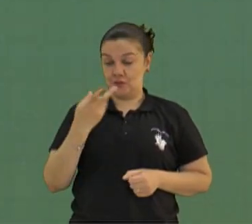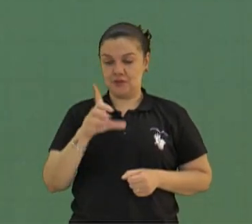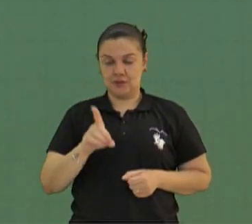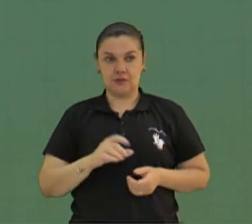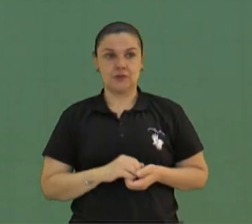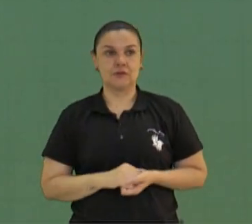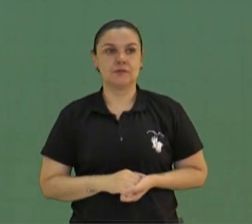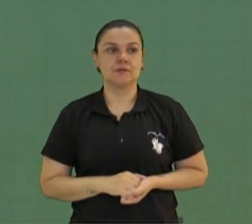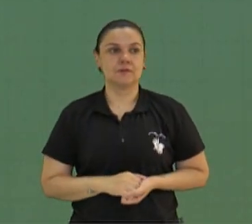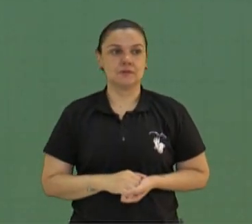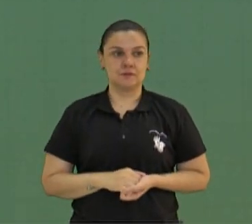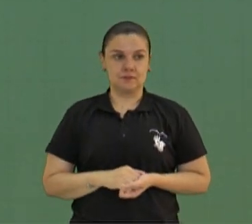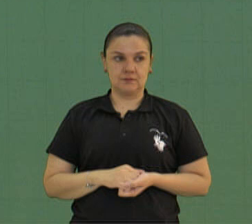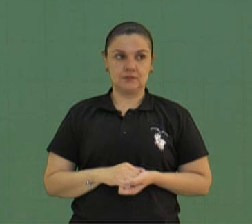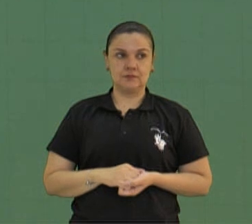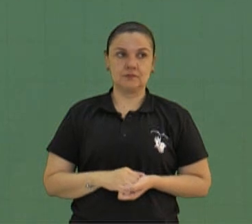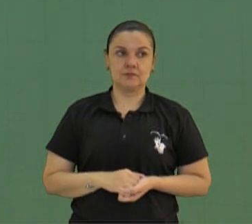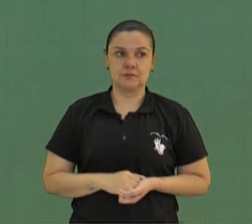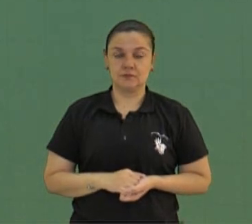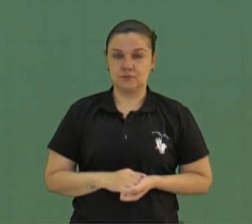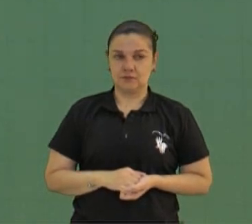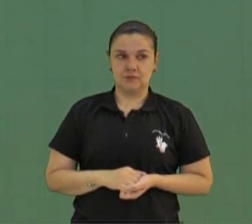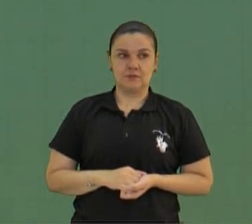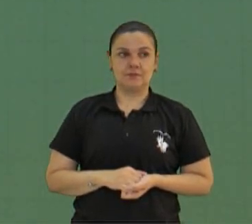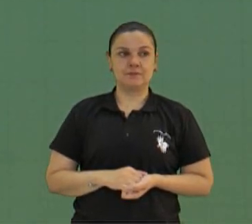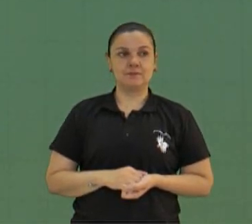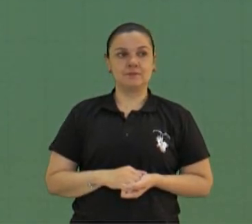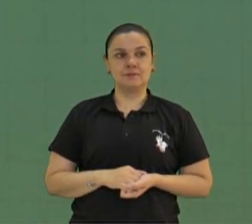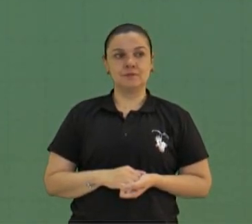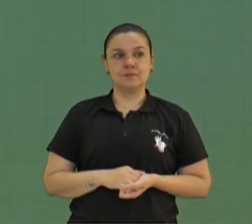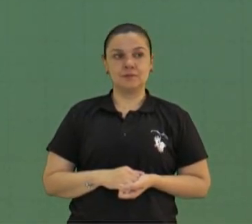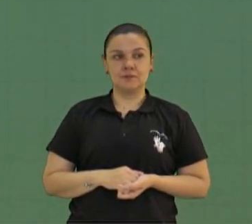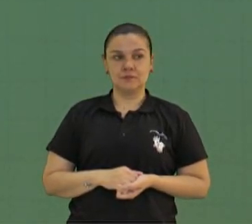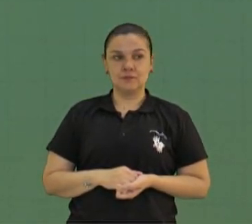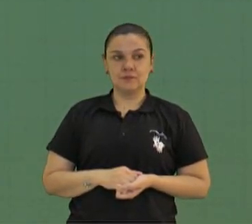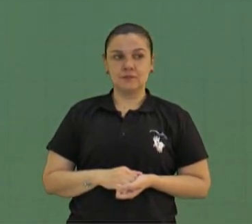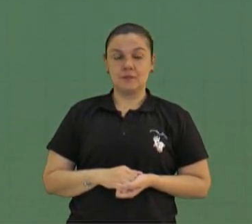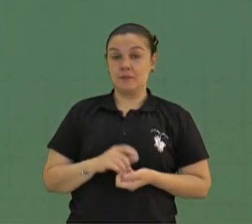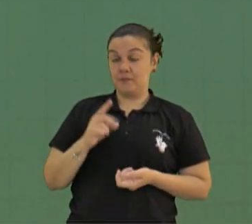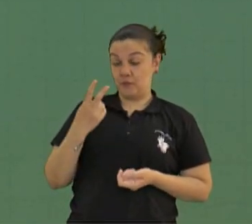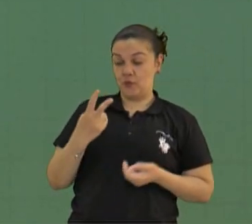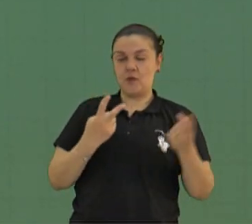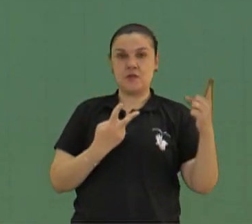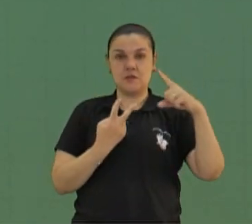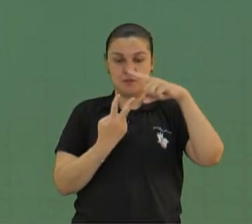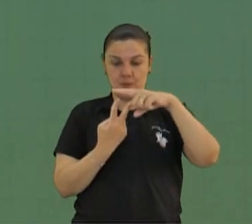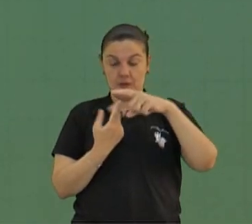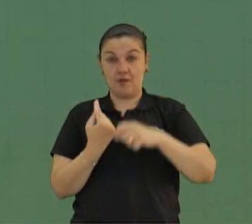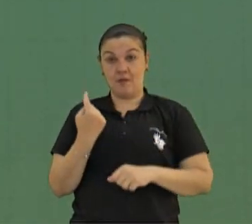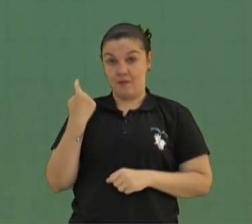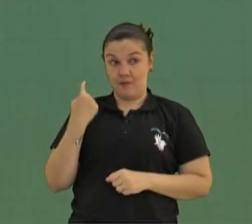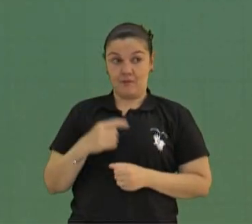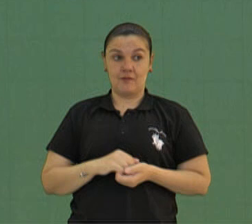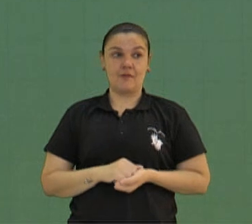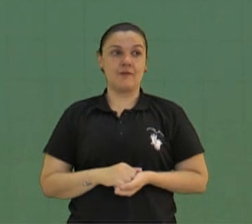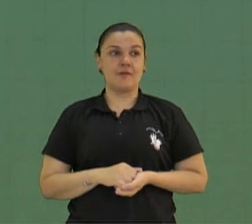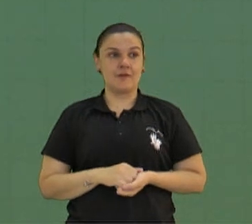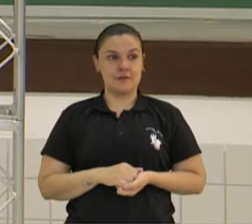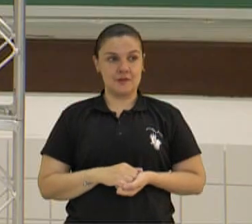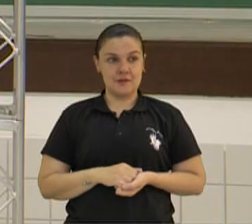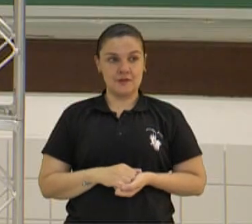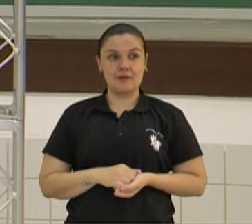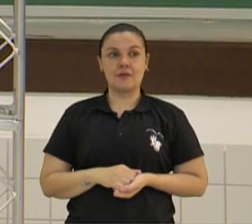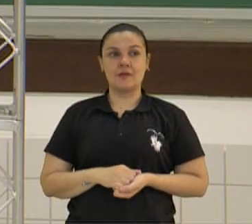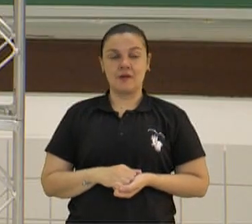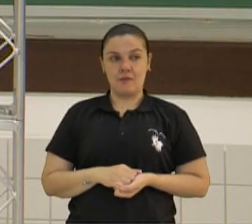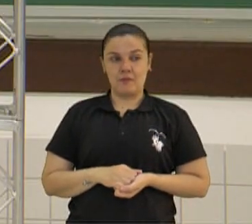Então, você pega a constante vezes a corrente, falta um detalhe, dividido por 2π vezes a distância. Essa